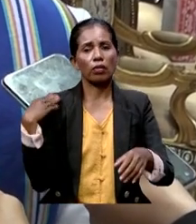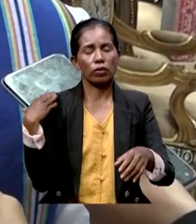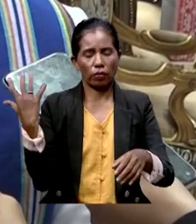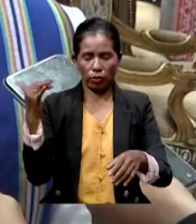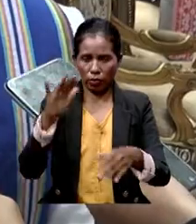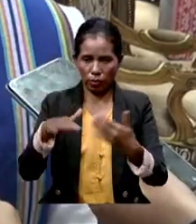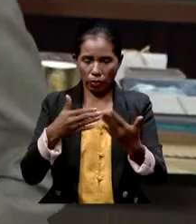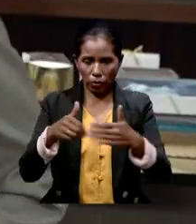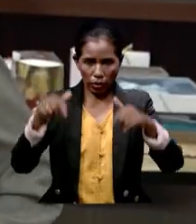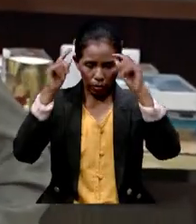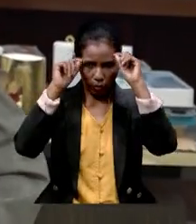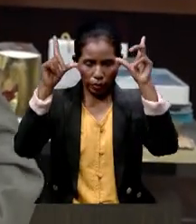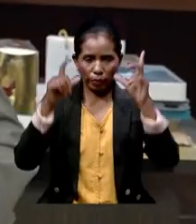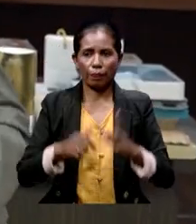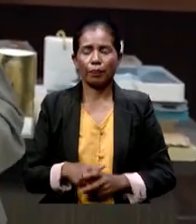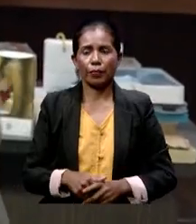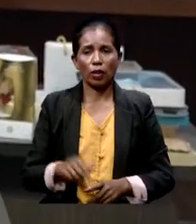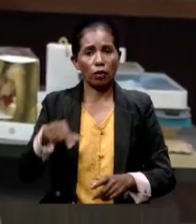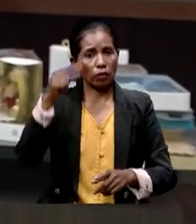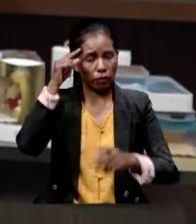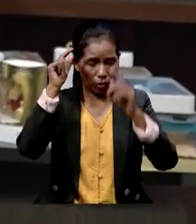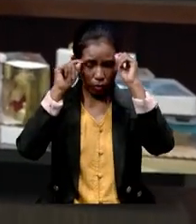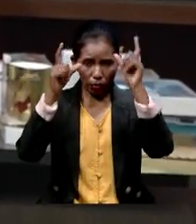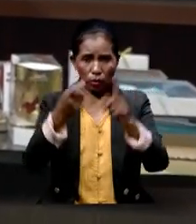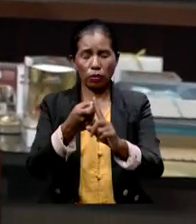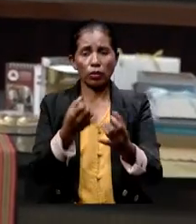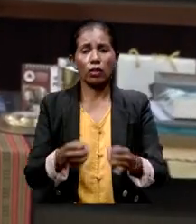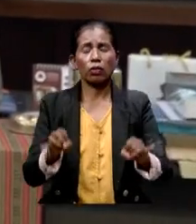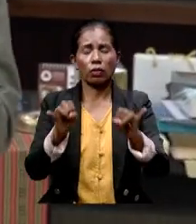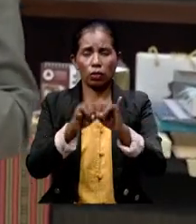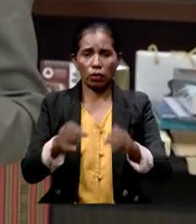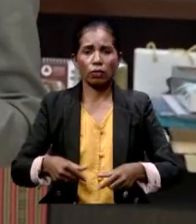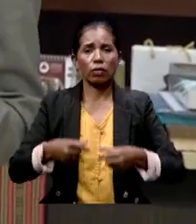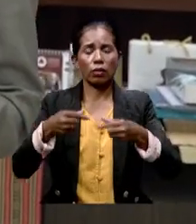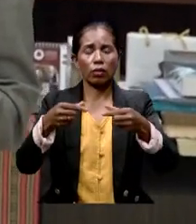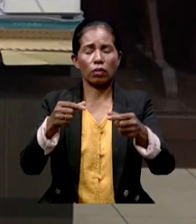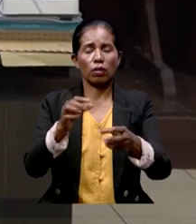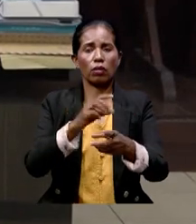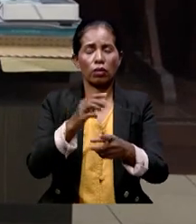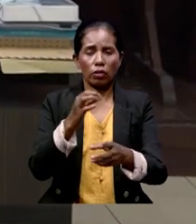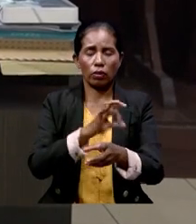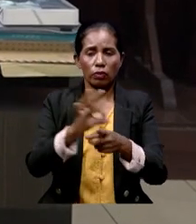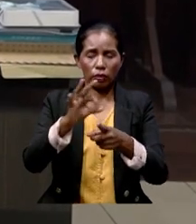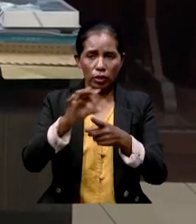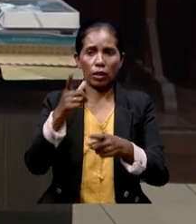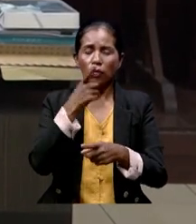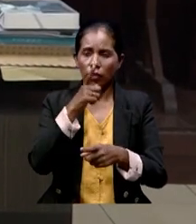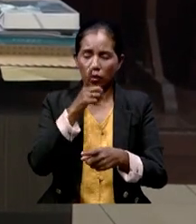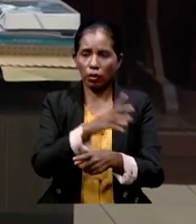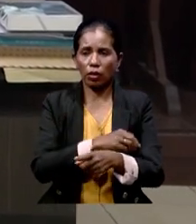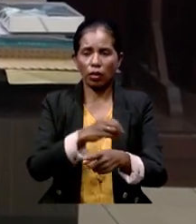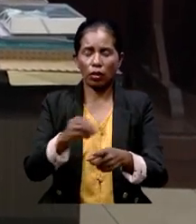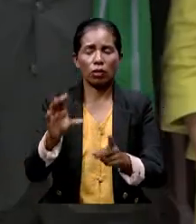dos jovens timorenses. Durante o governo Portugal, o Rússia Instituto Camões foi uma formação em língua portuguesa, empreendedorismo na